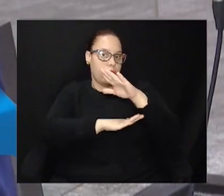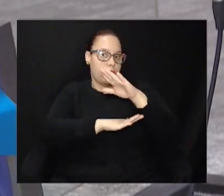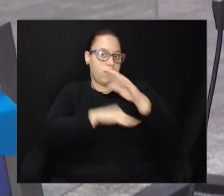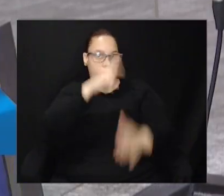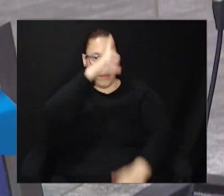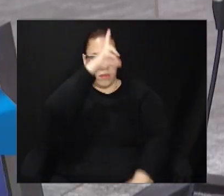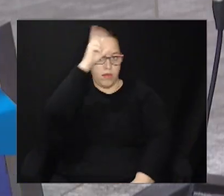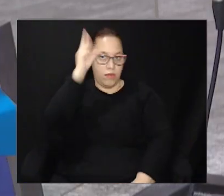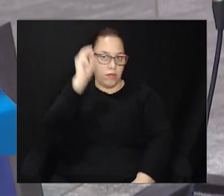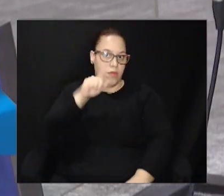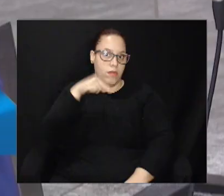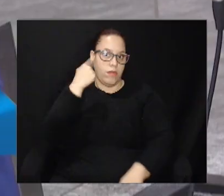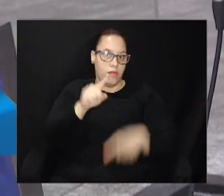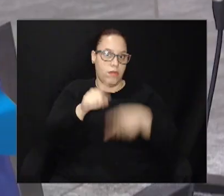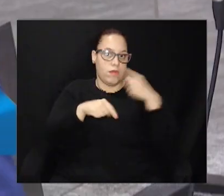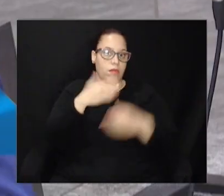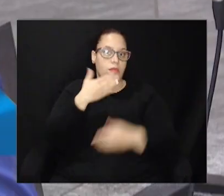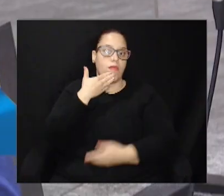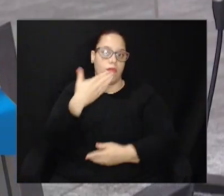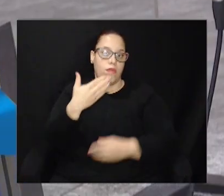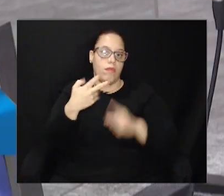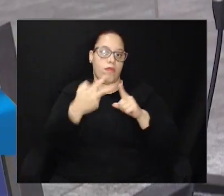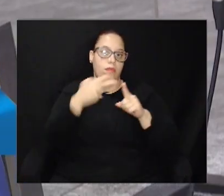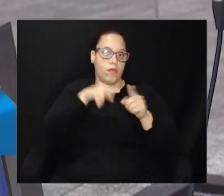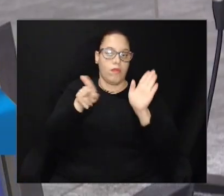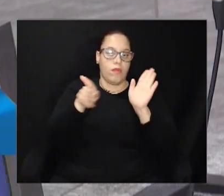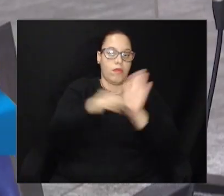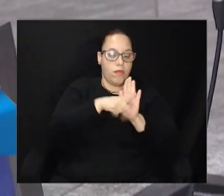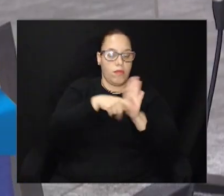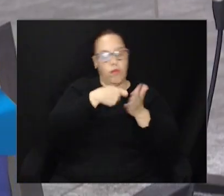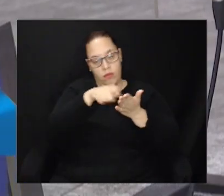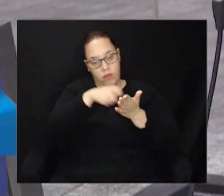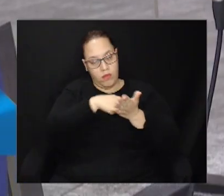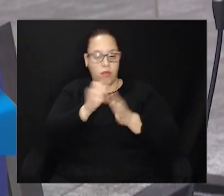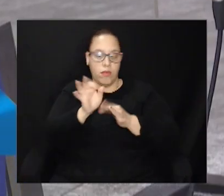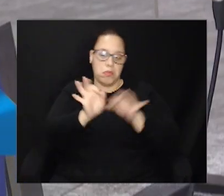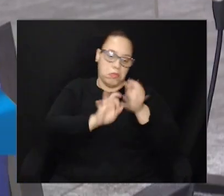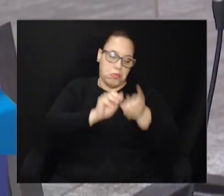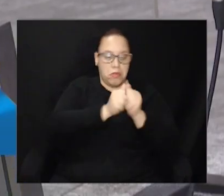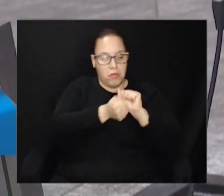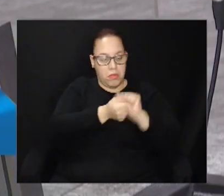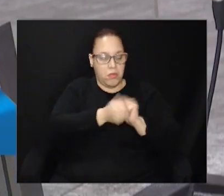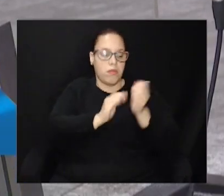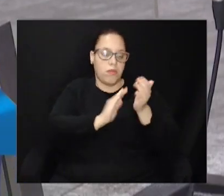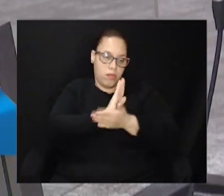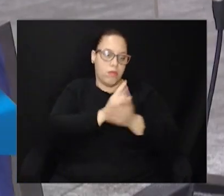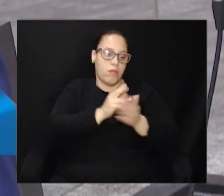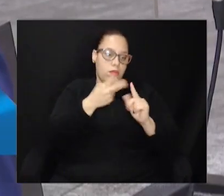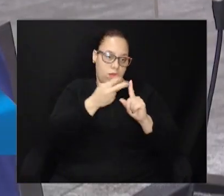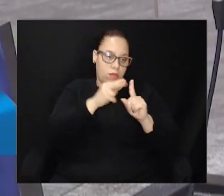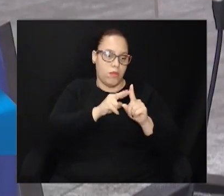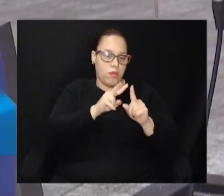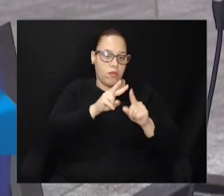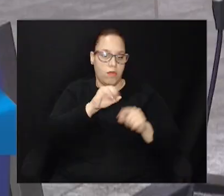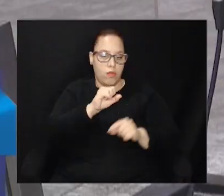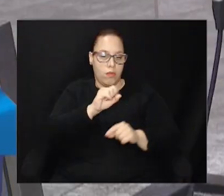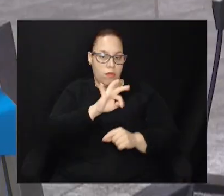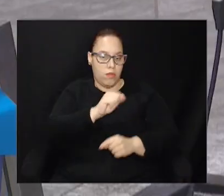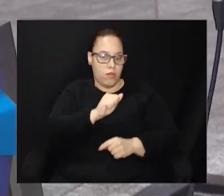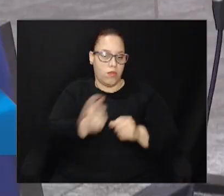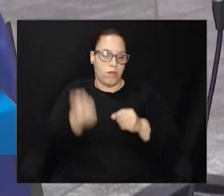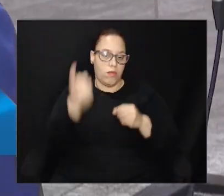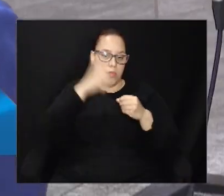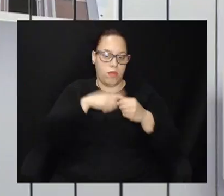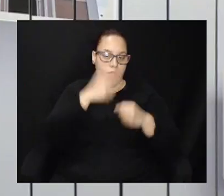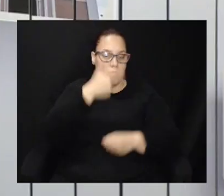outros, nós tivemos vistas dos próprios autores para correções e nós autorizamos a vistas aí, então daqui a pouco eles retornam novamente para essa